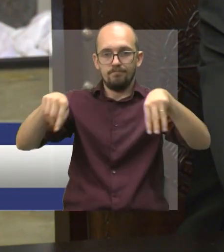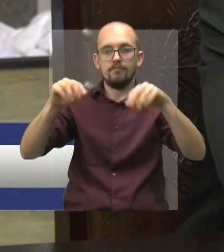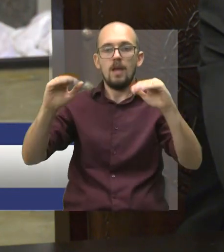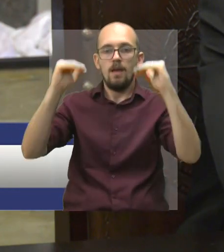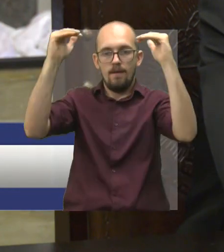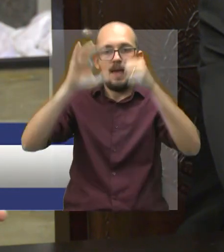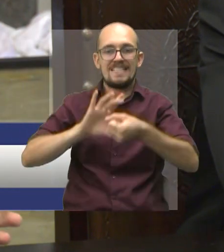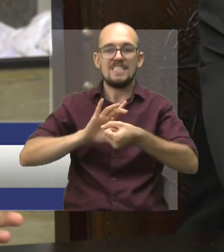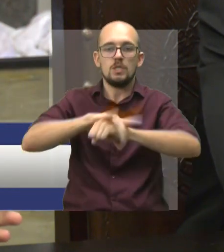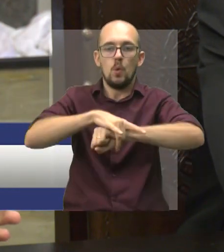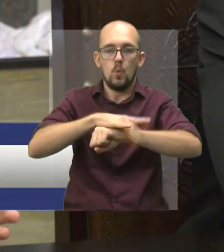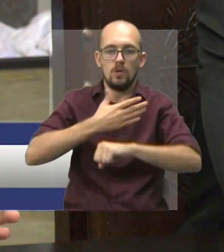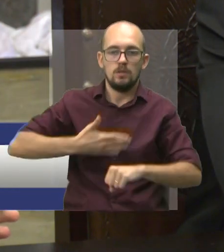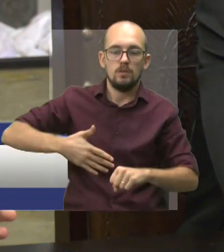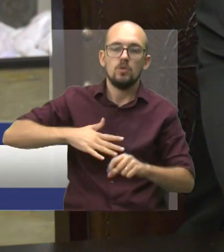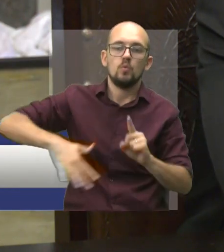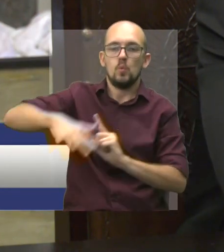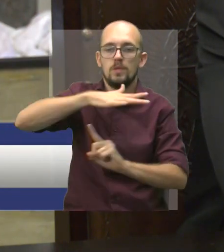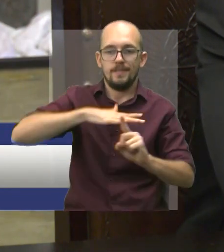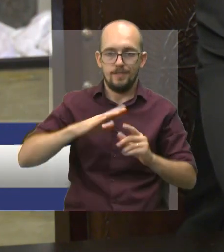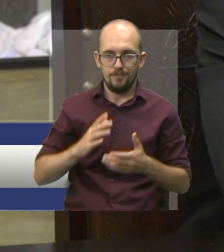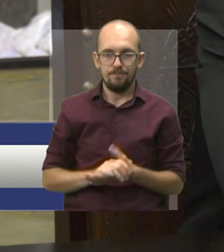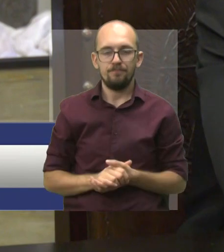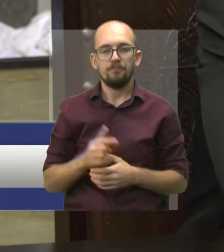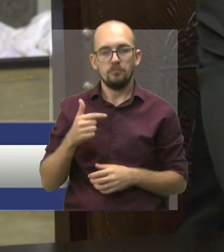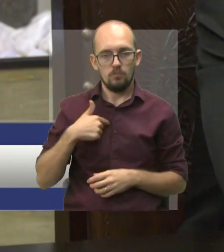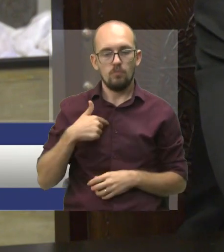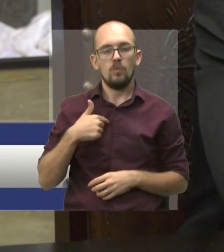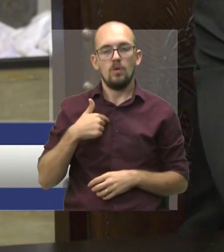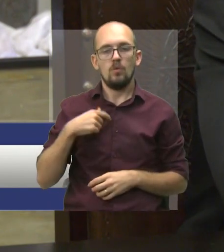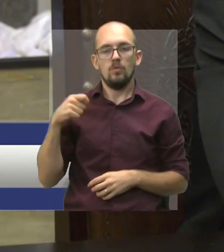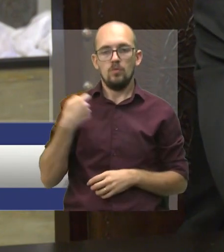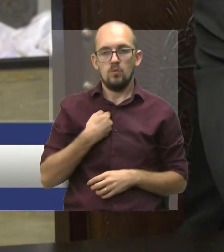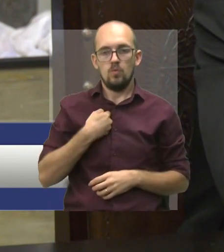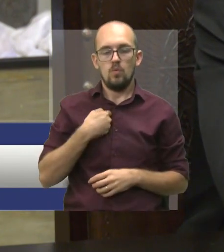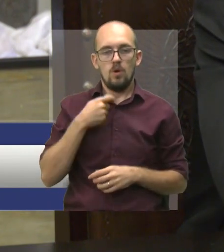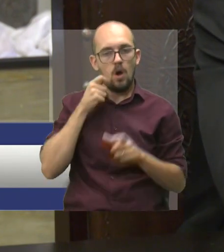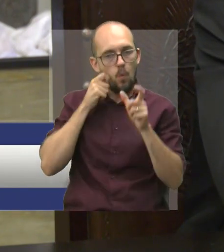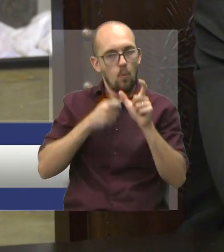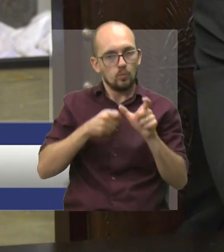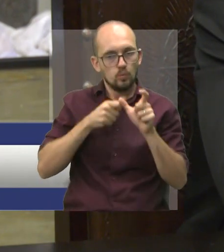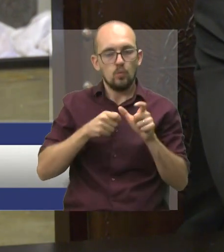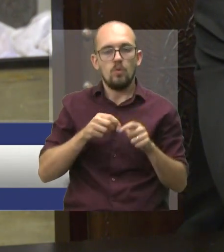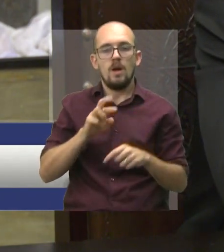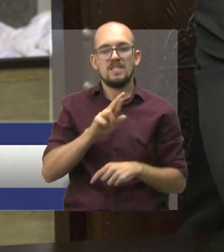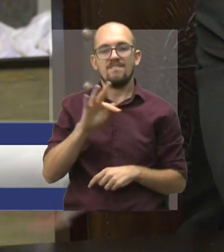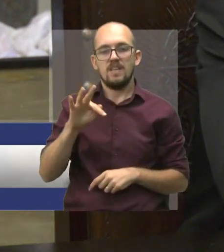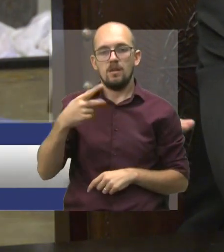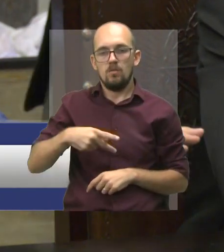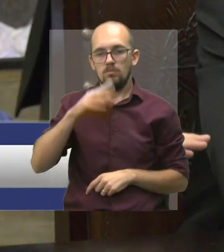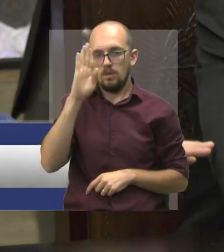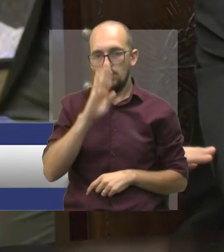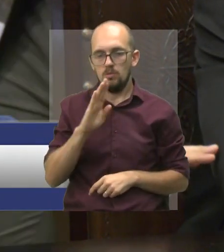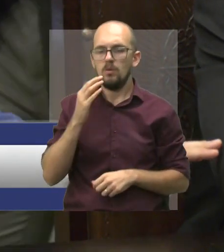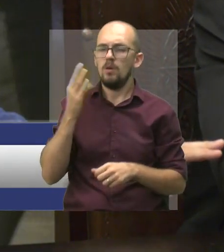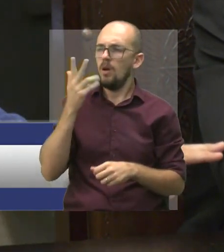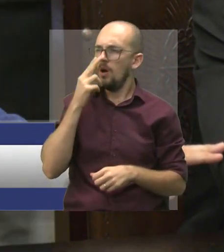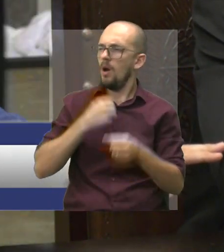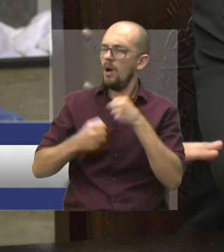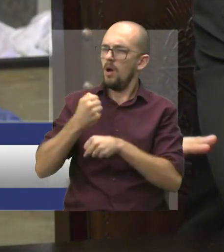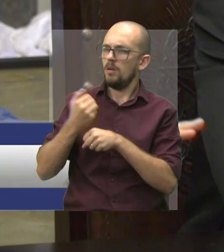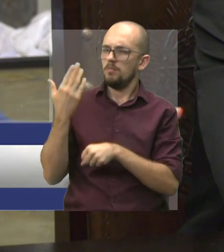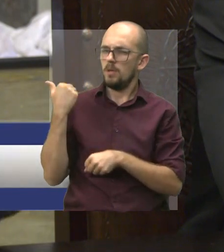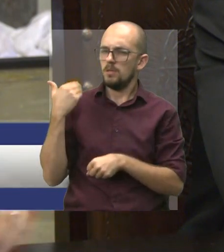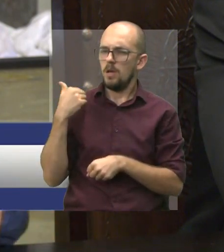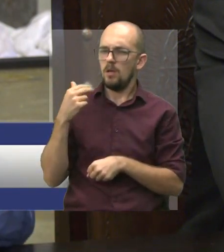vocês que, como auditor fiscal da Receita Federal do Brasil, nós trouxemos aqui, ano passado, no